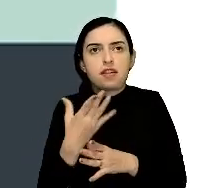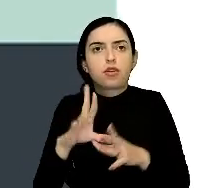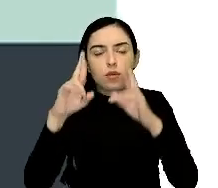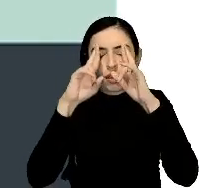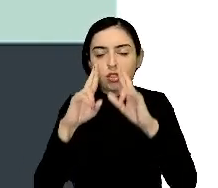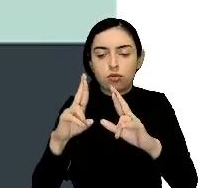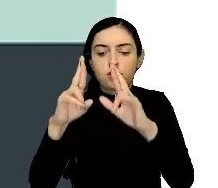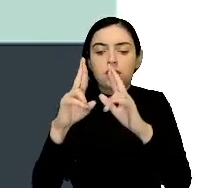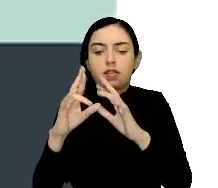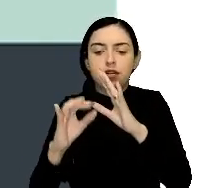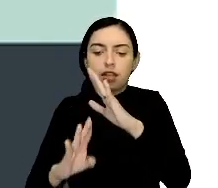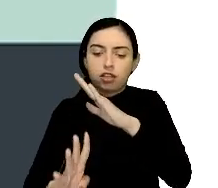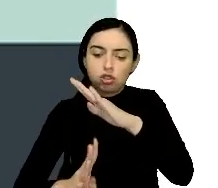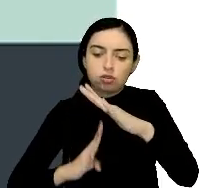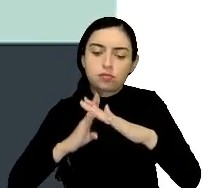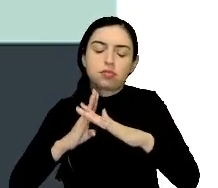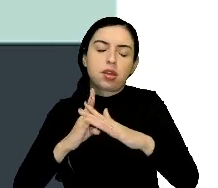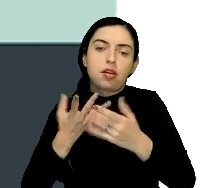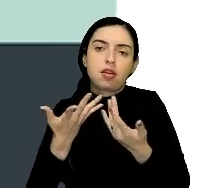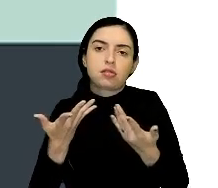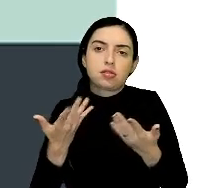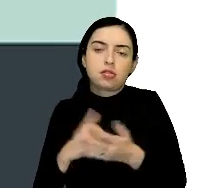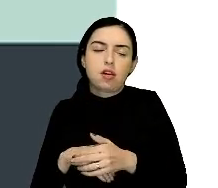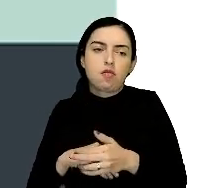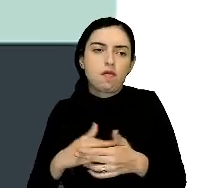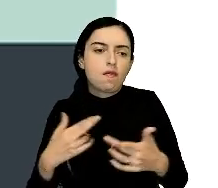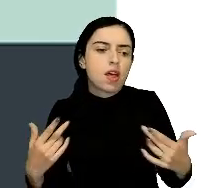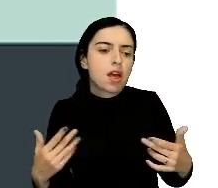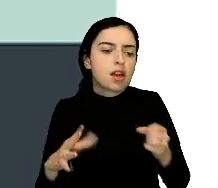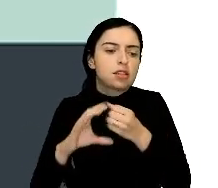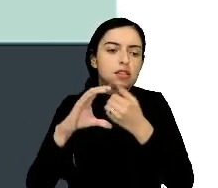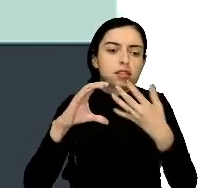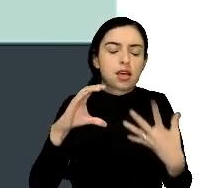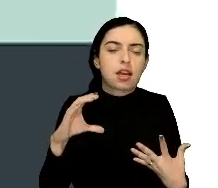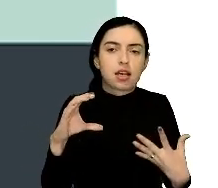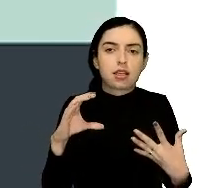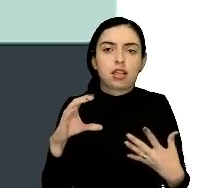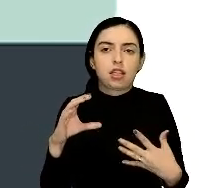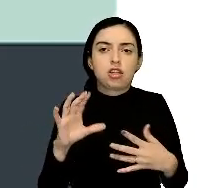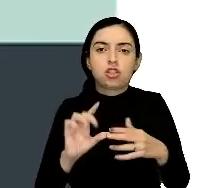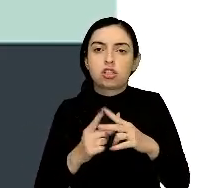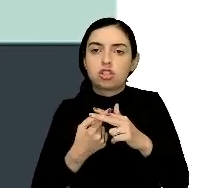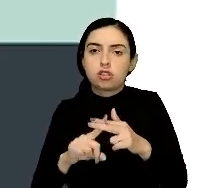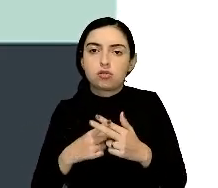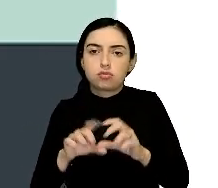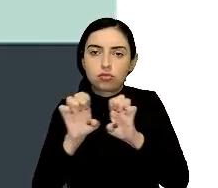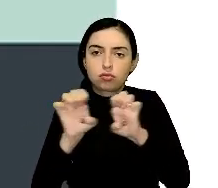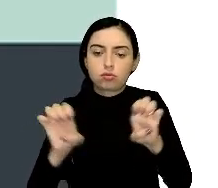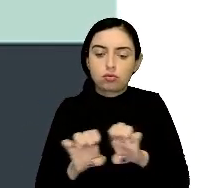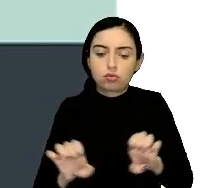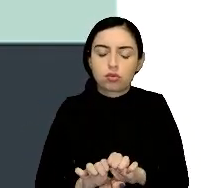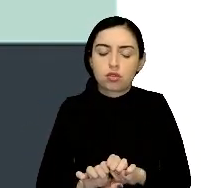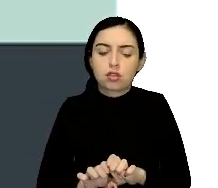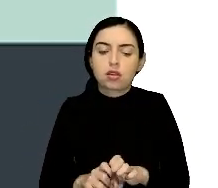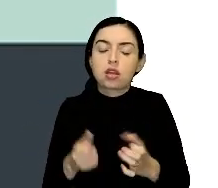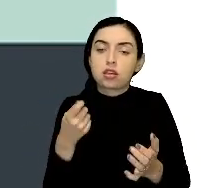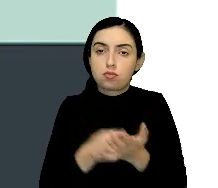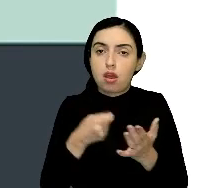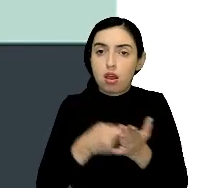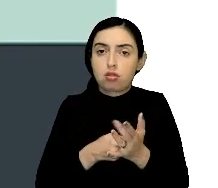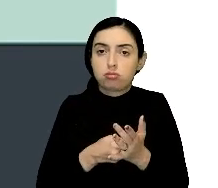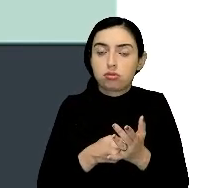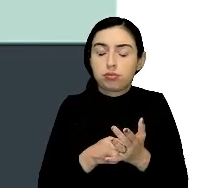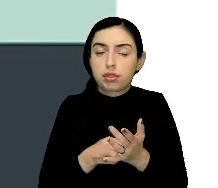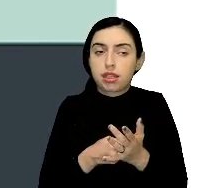nacional migratória, ele criava vários aspectos de estrutura para a aplicação da